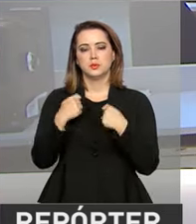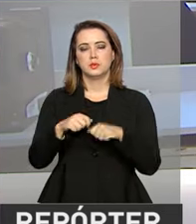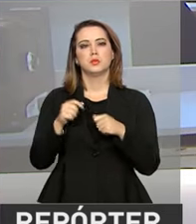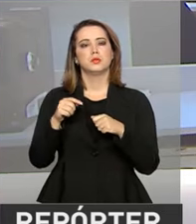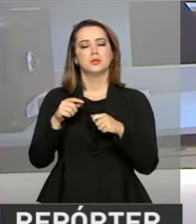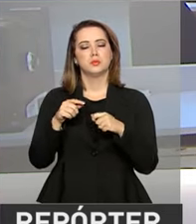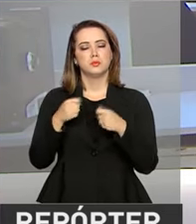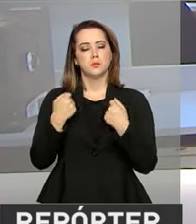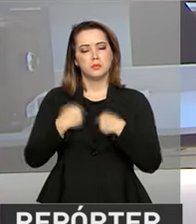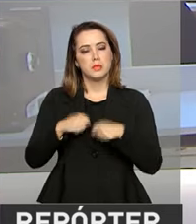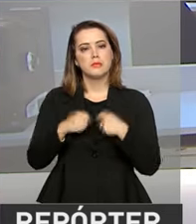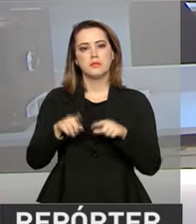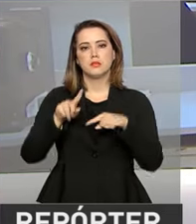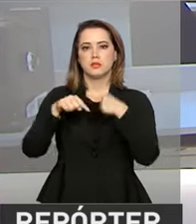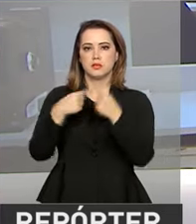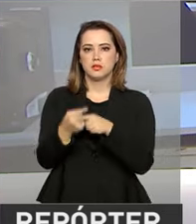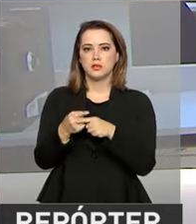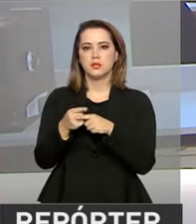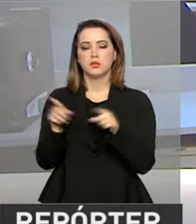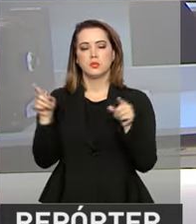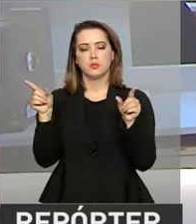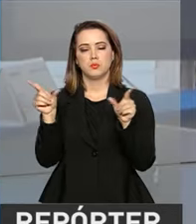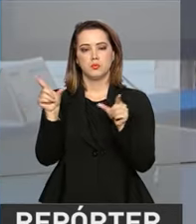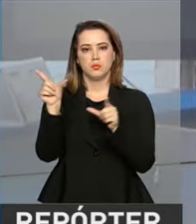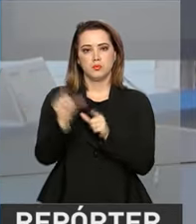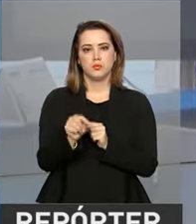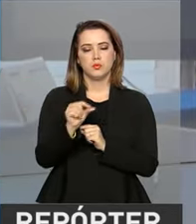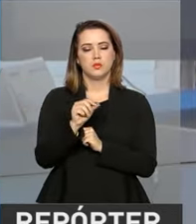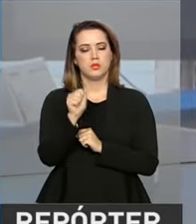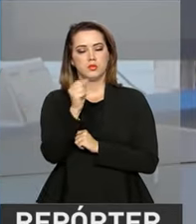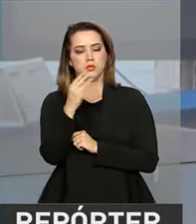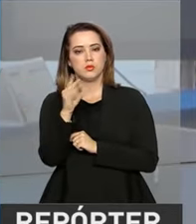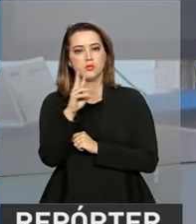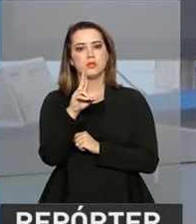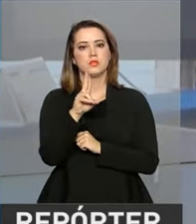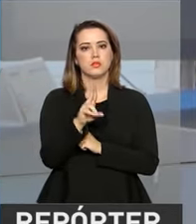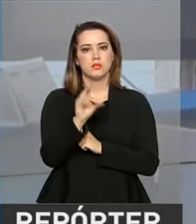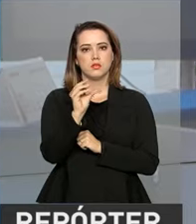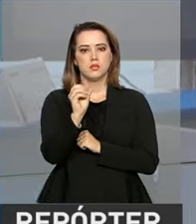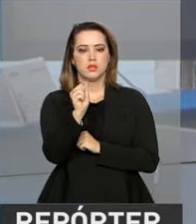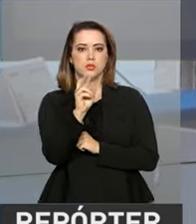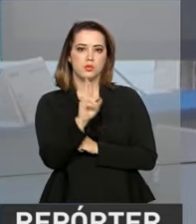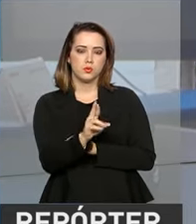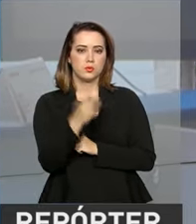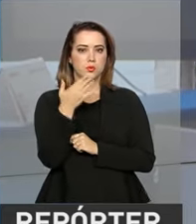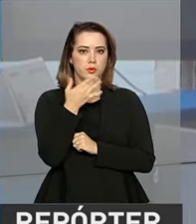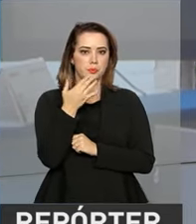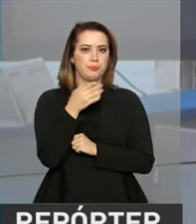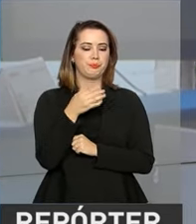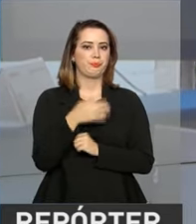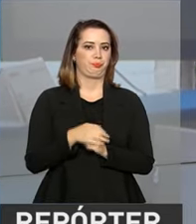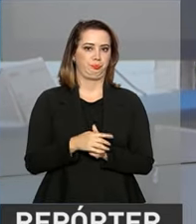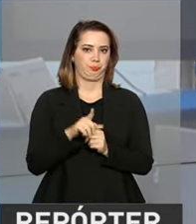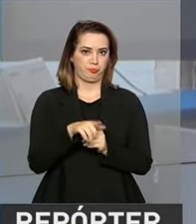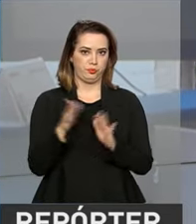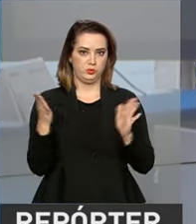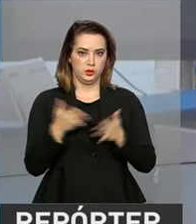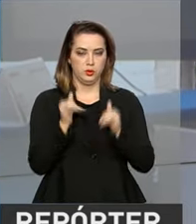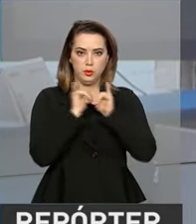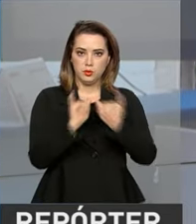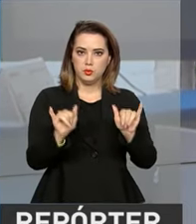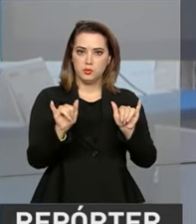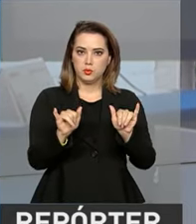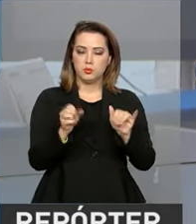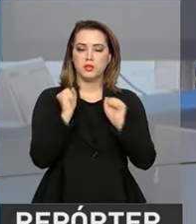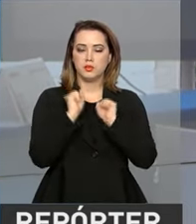de açúcar nos alimentos processados. Foi publicada a lei que permite que agentes de saúde entrem em imóveis